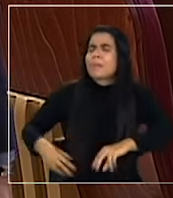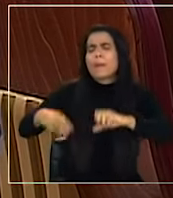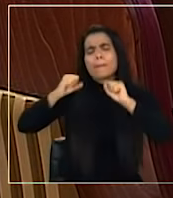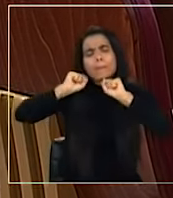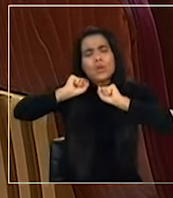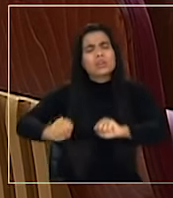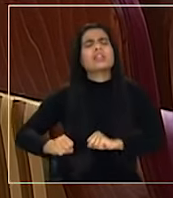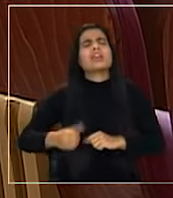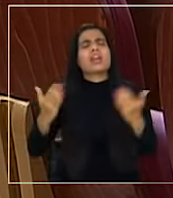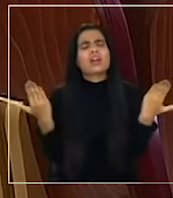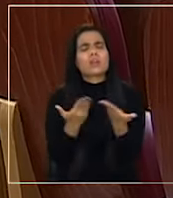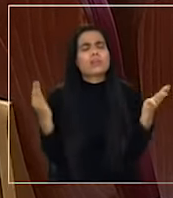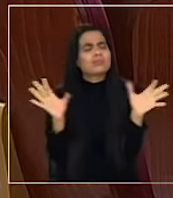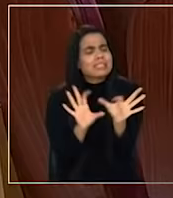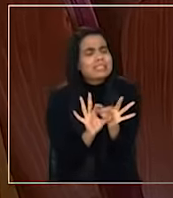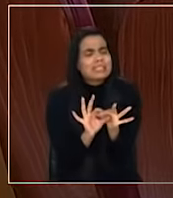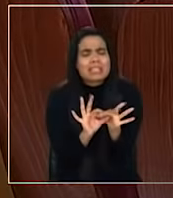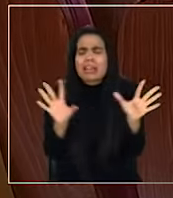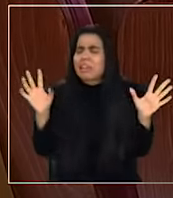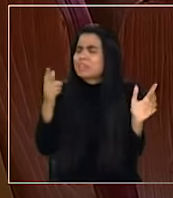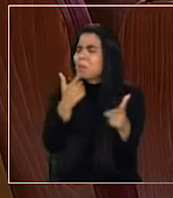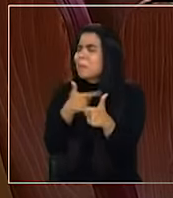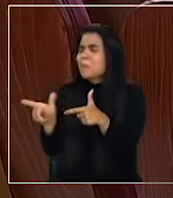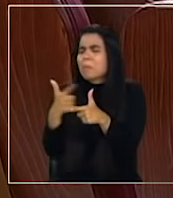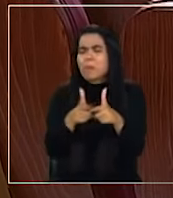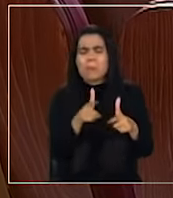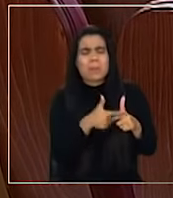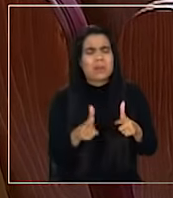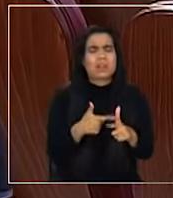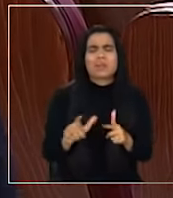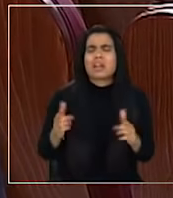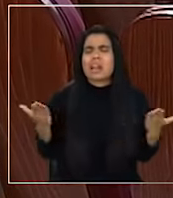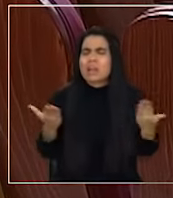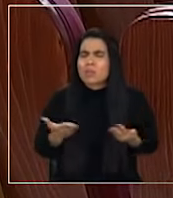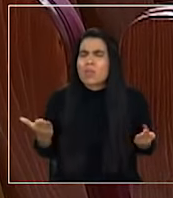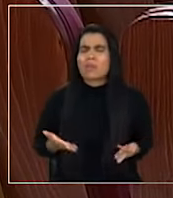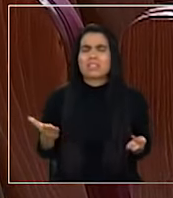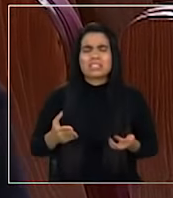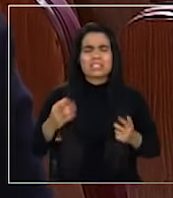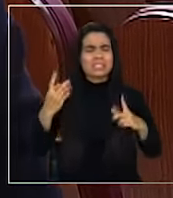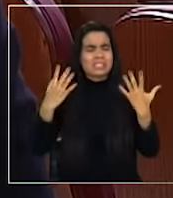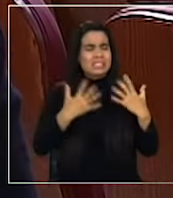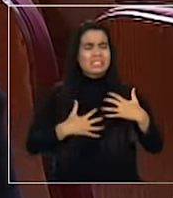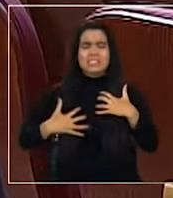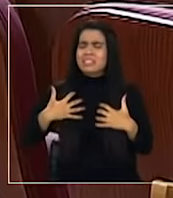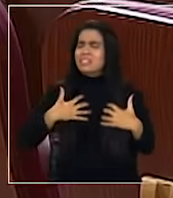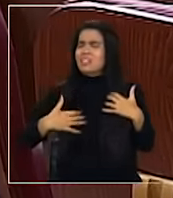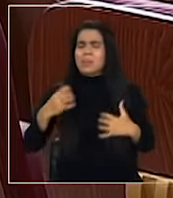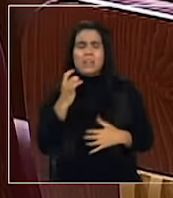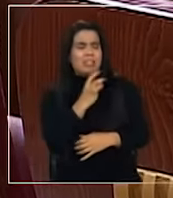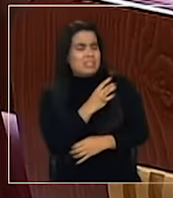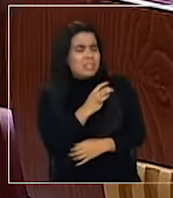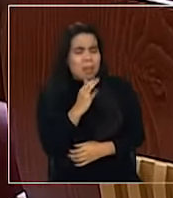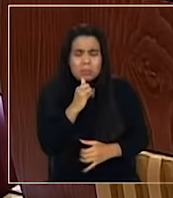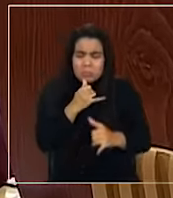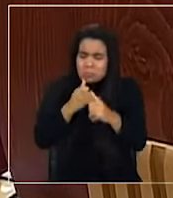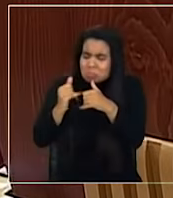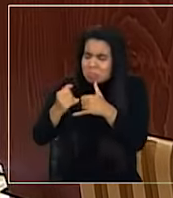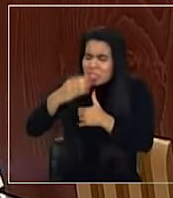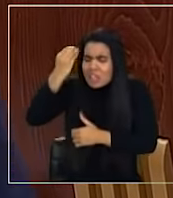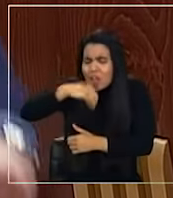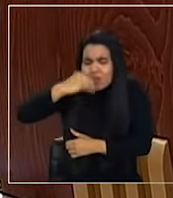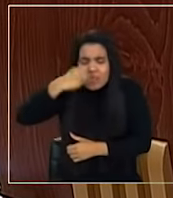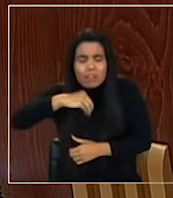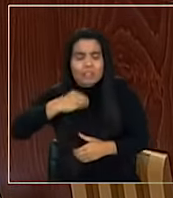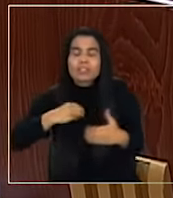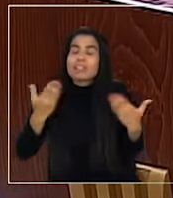para sair dessa situação de marasmo que ela se encontra, esse desespero, essa tristeza, essa fraqueza que